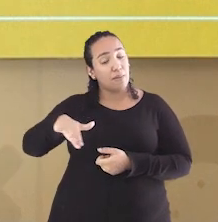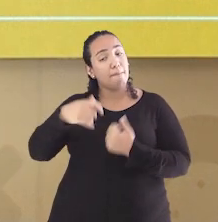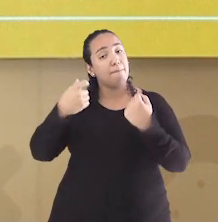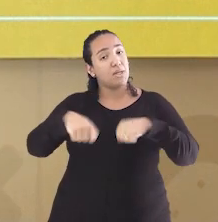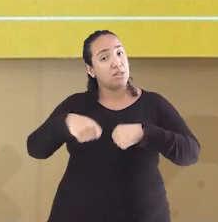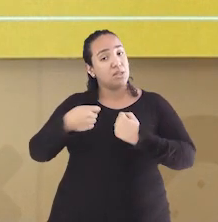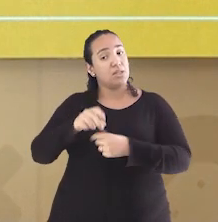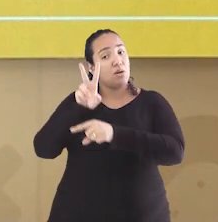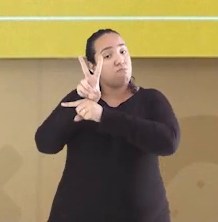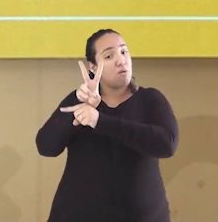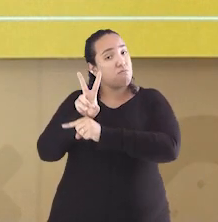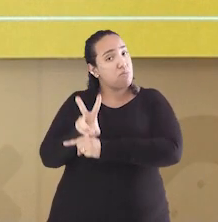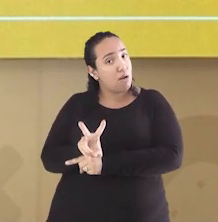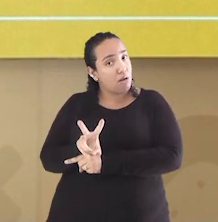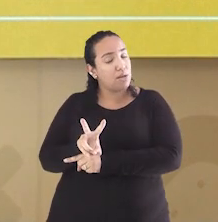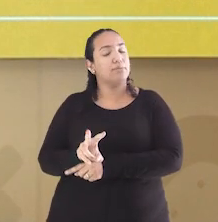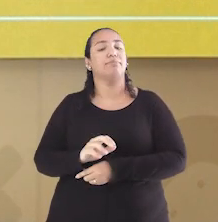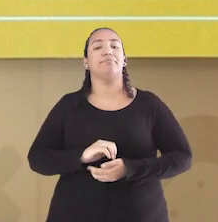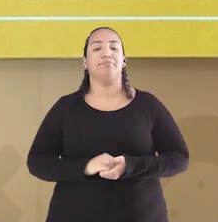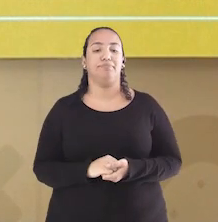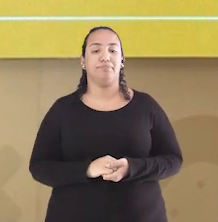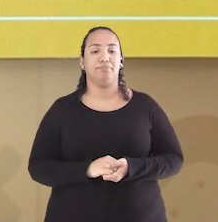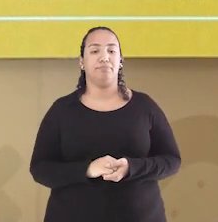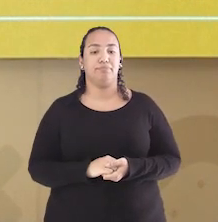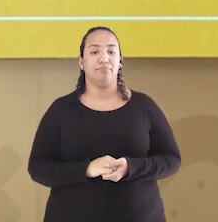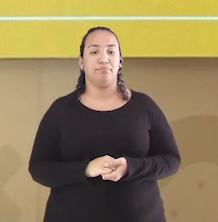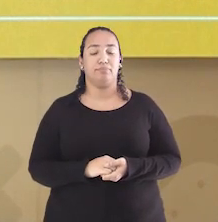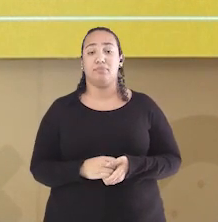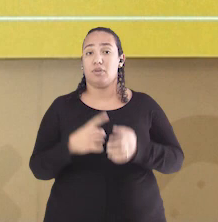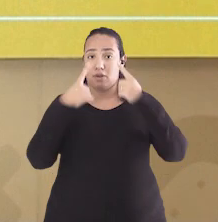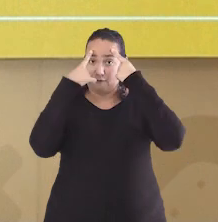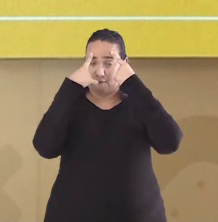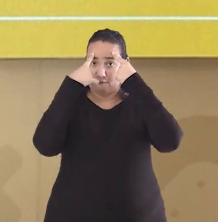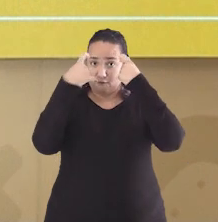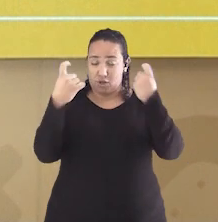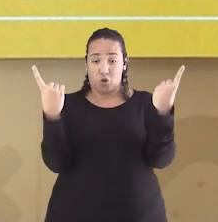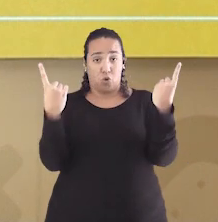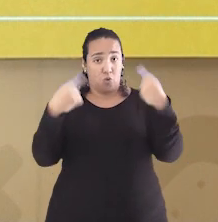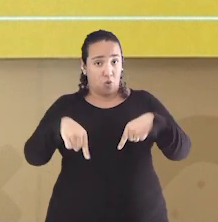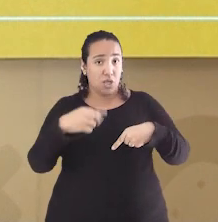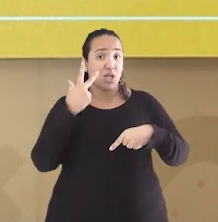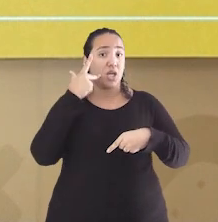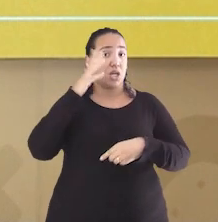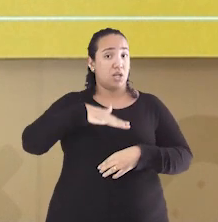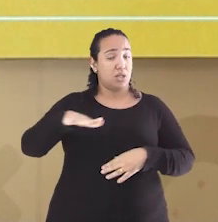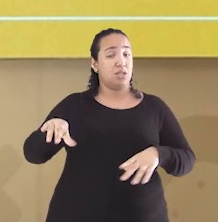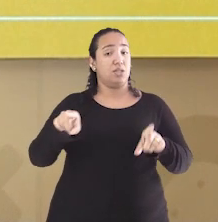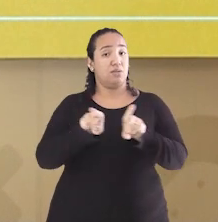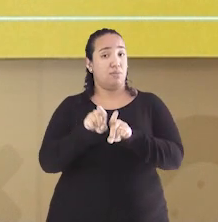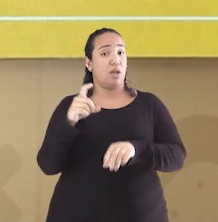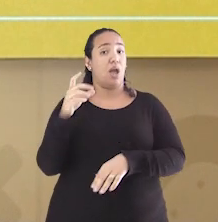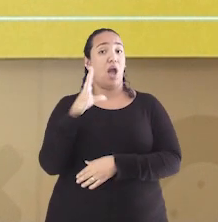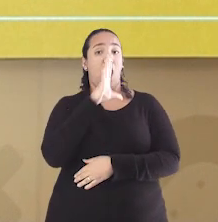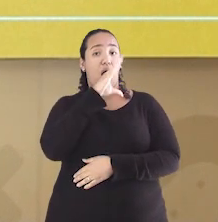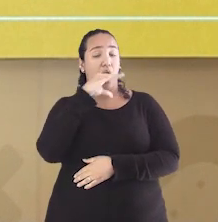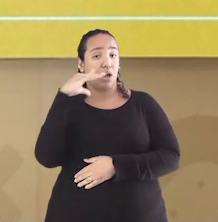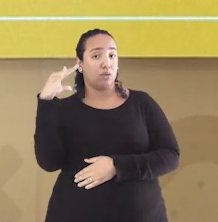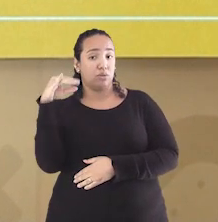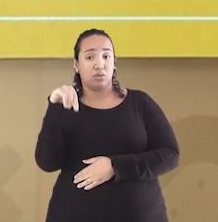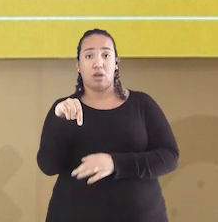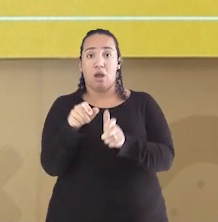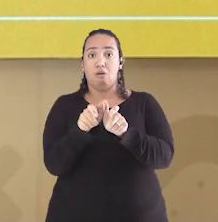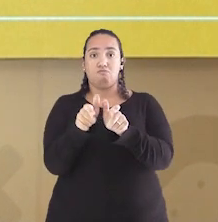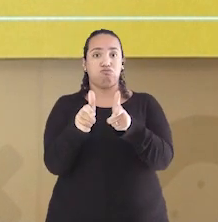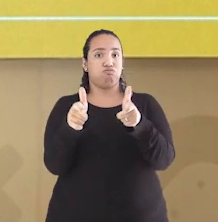Proteja a infância. Temos o verbo proteger. A violência contra crianças e adolescentes aumentou